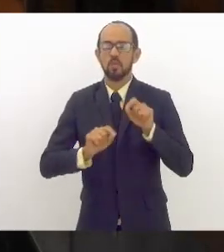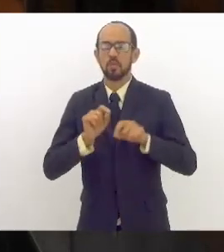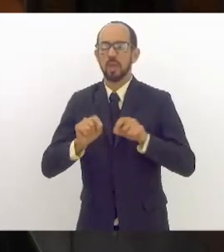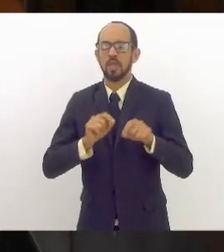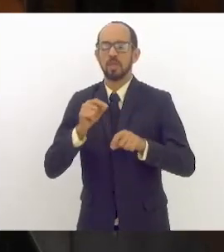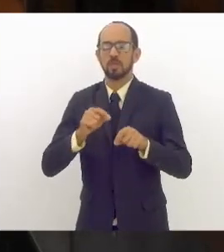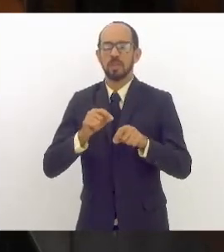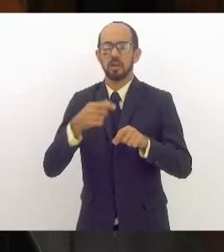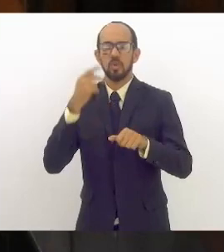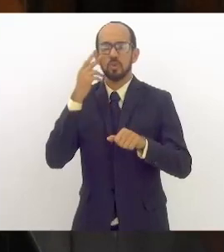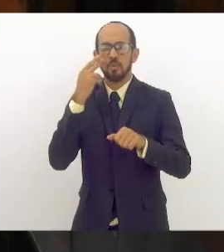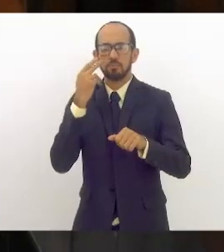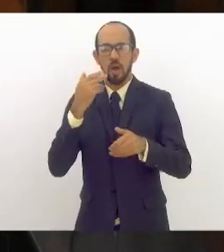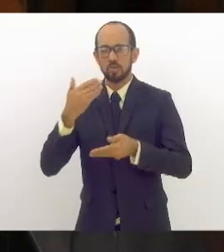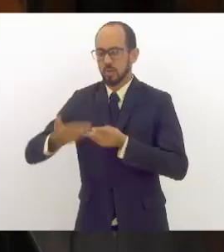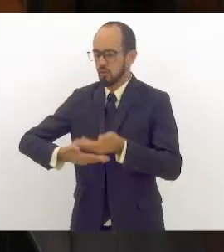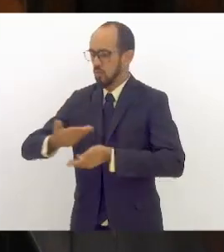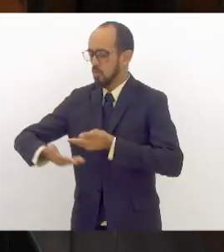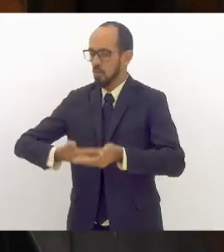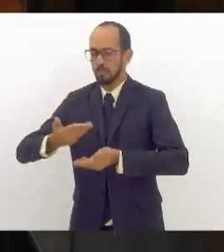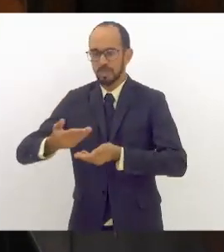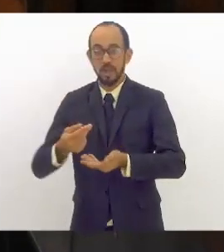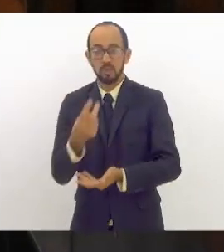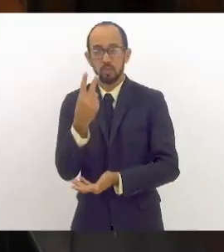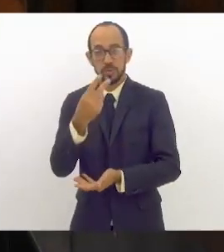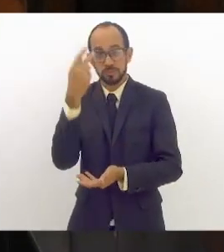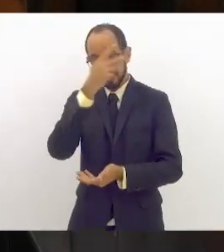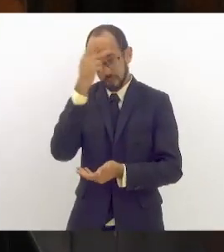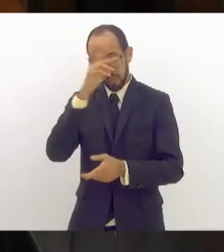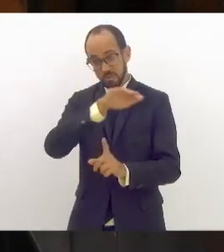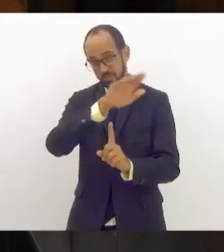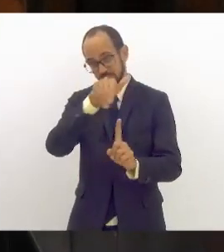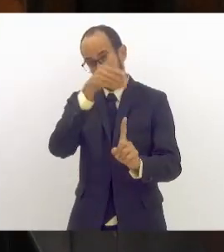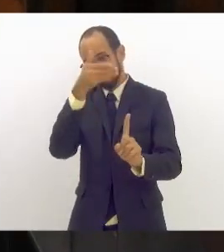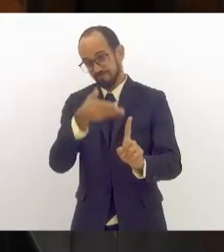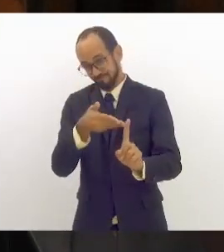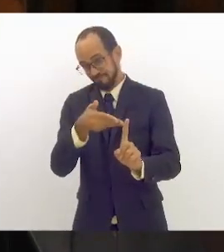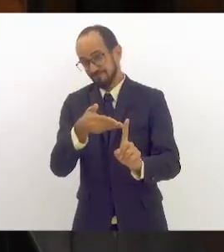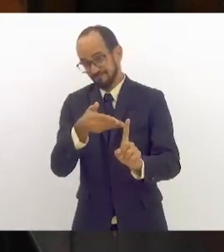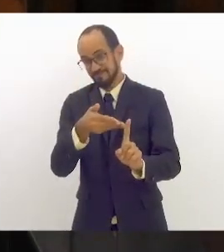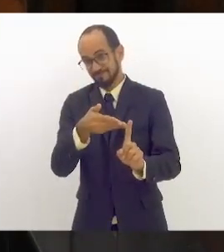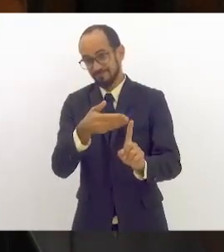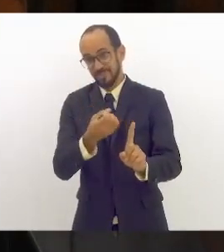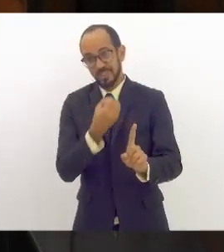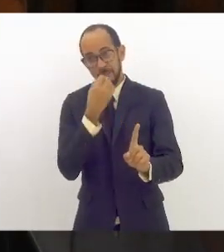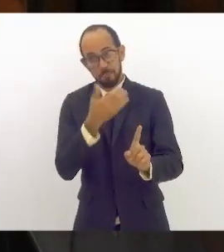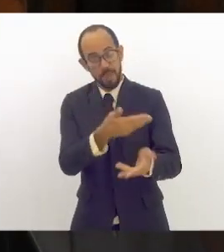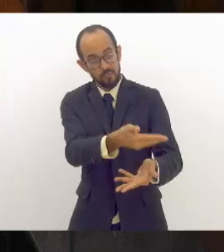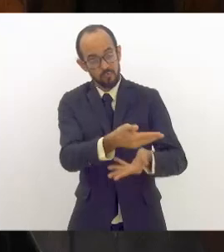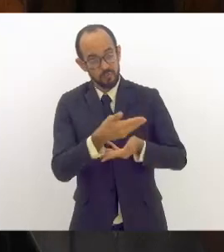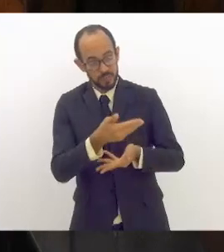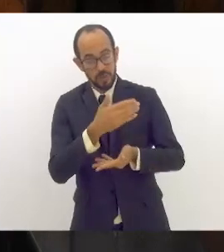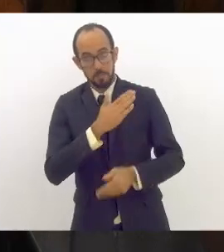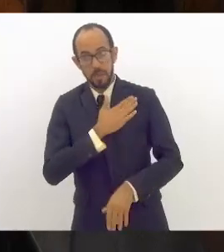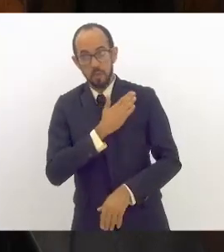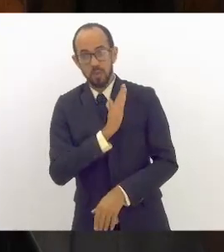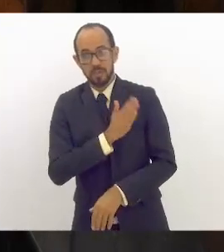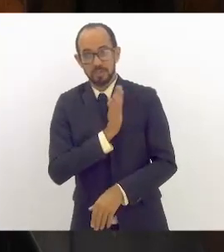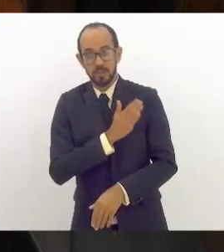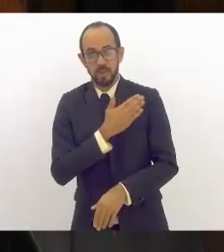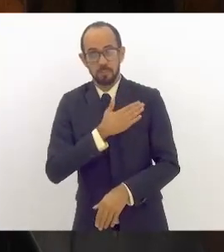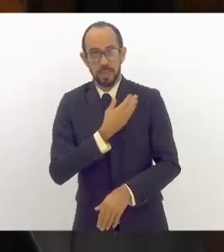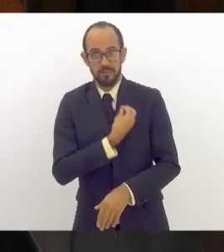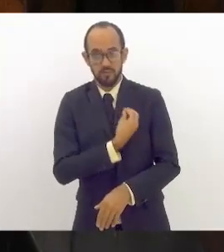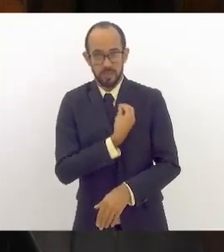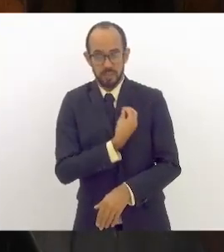essa entrega compartilhada né deputada mata e seja bem-vindo ao meu coração e a minha vida